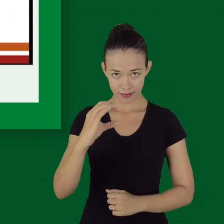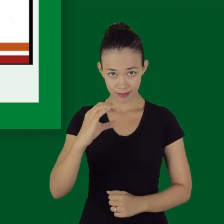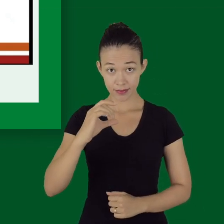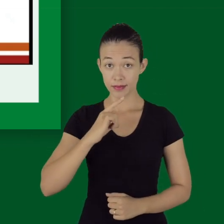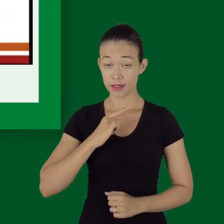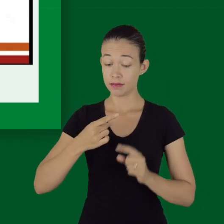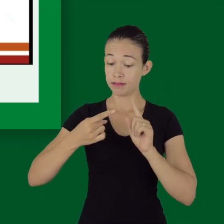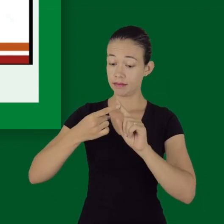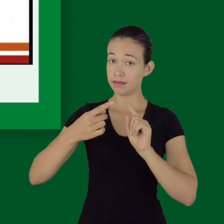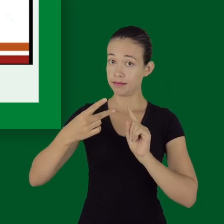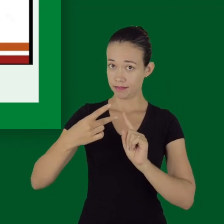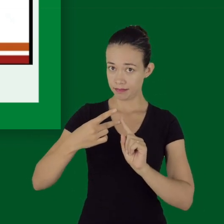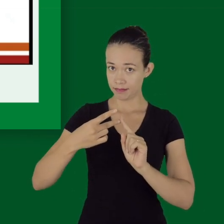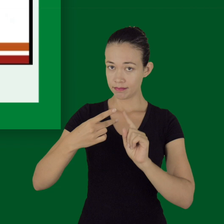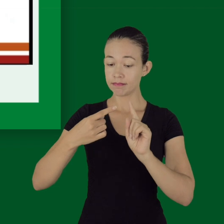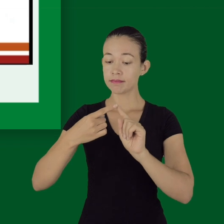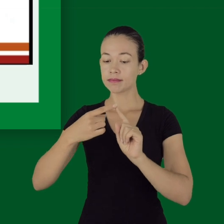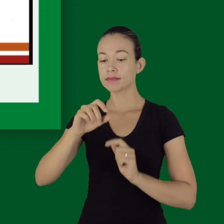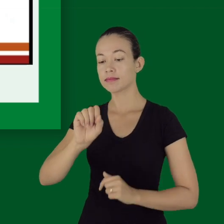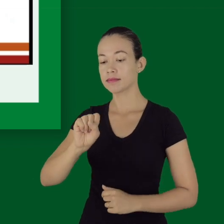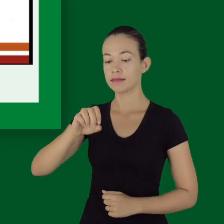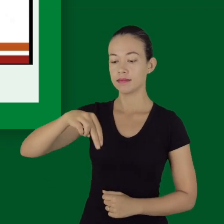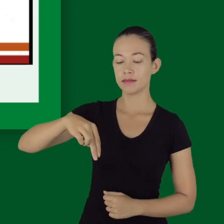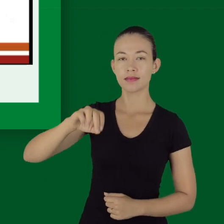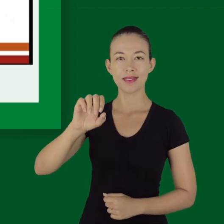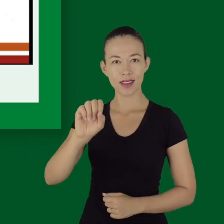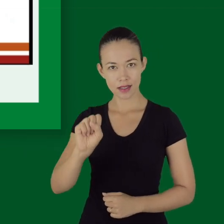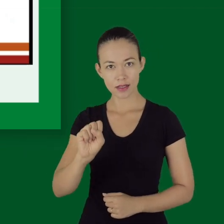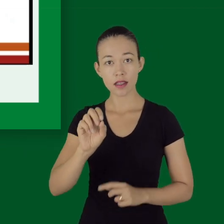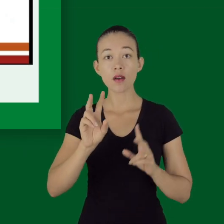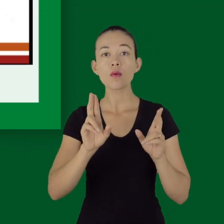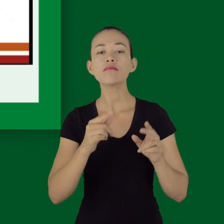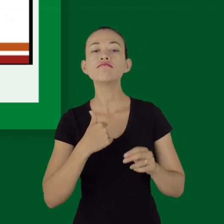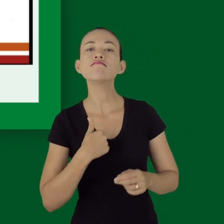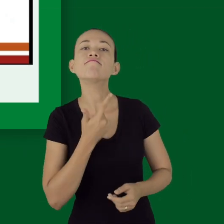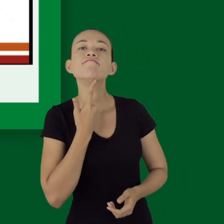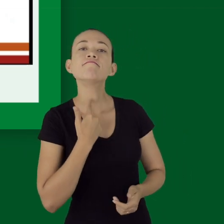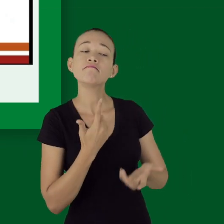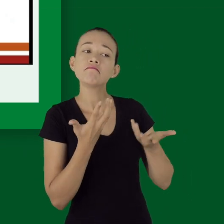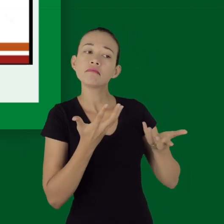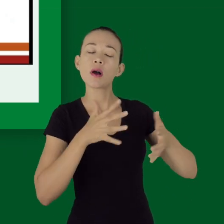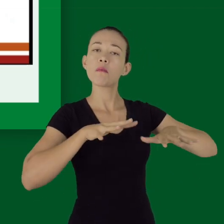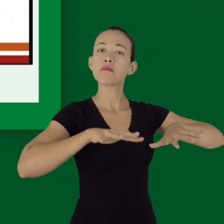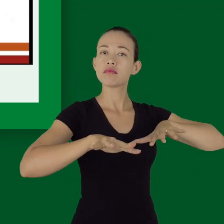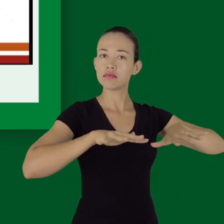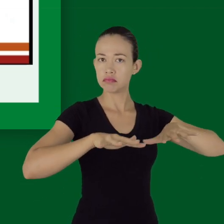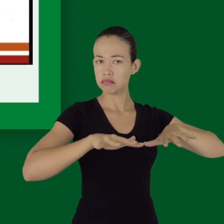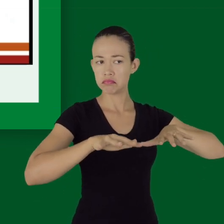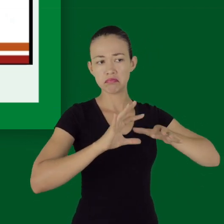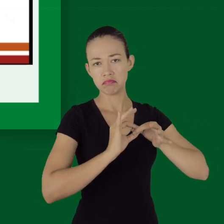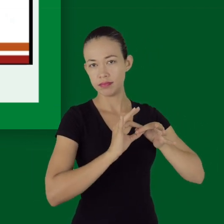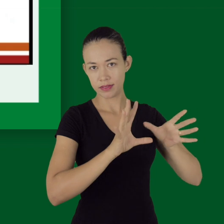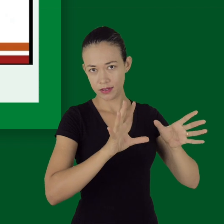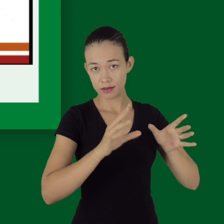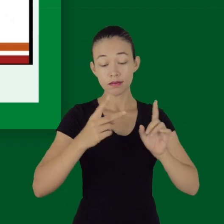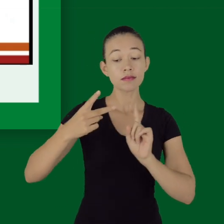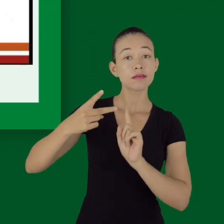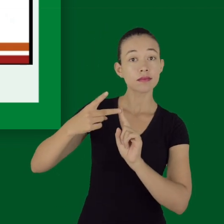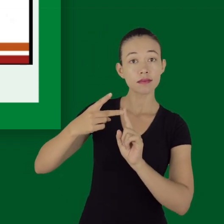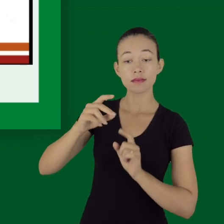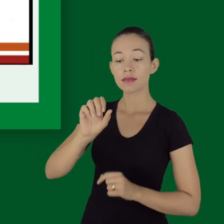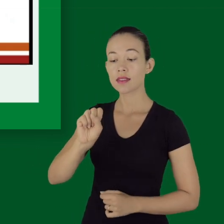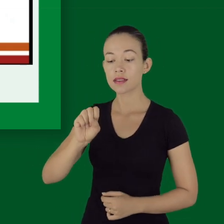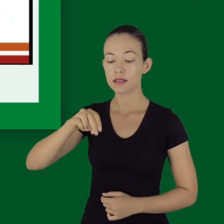do sistema nervoso central, resposta somática. Eu movimento meu membro porque eu quero movimentar, mas eu tenho respostas involuntárias.